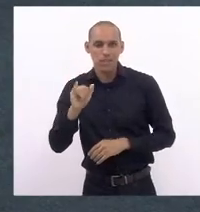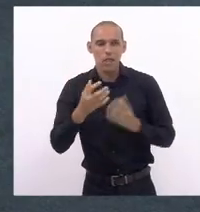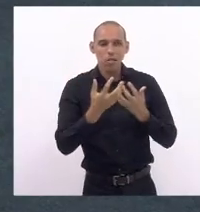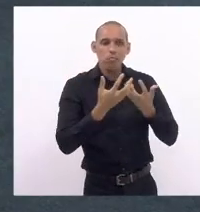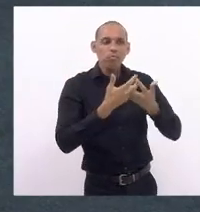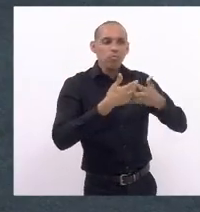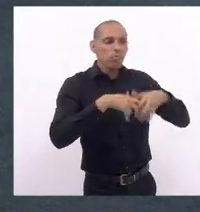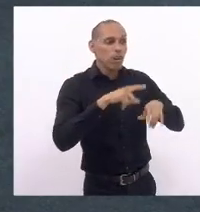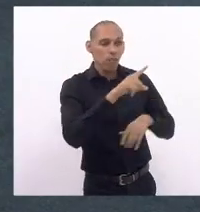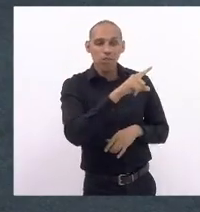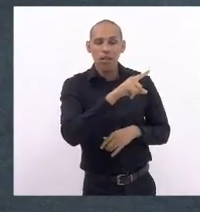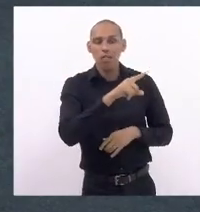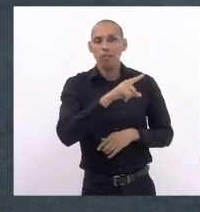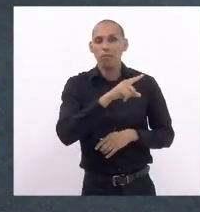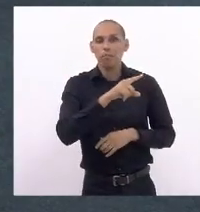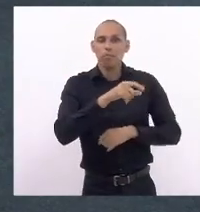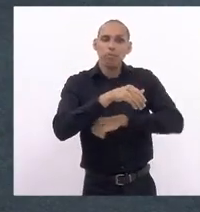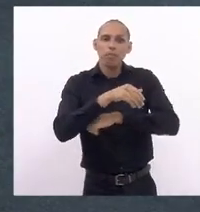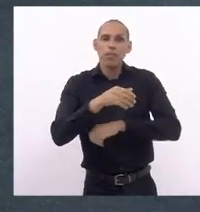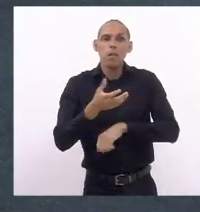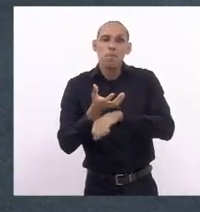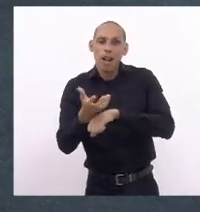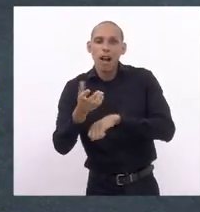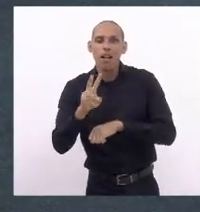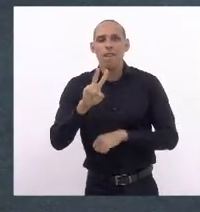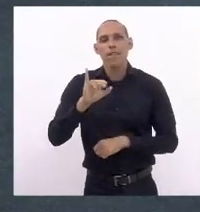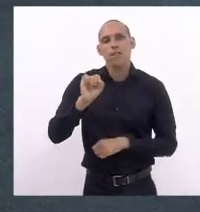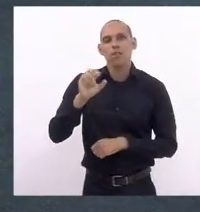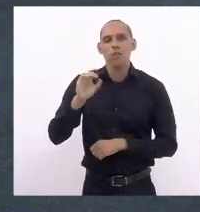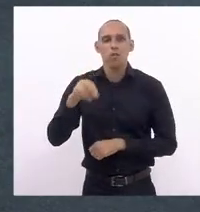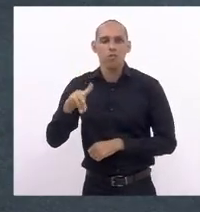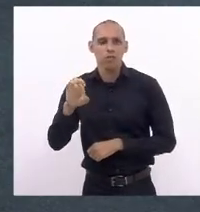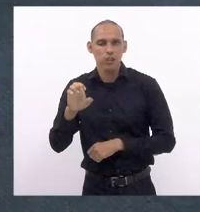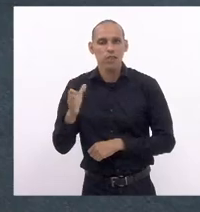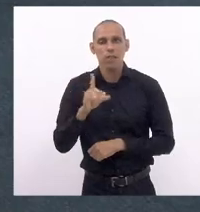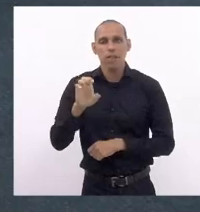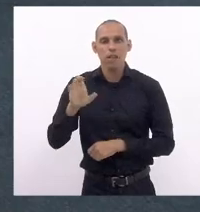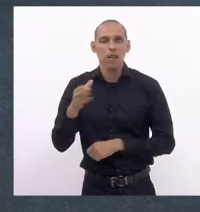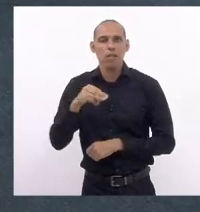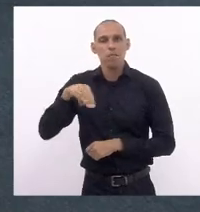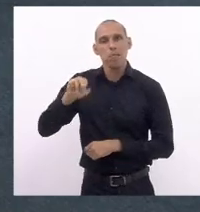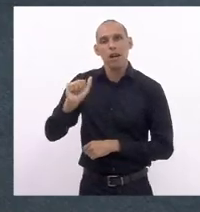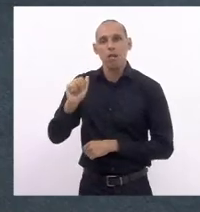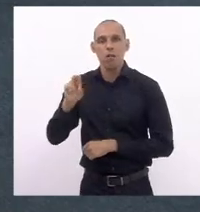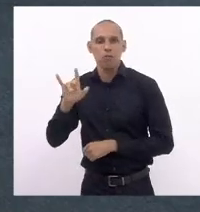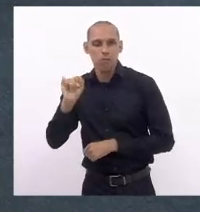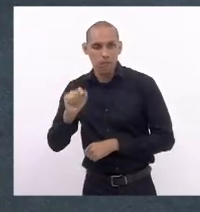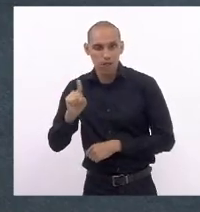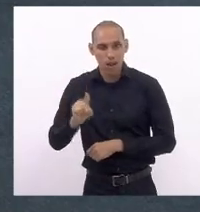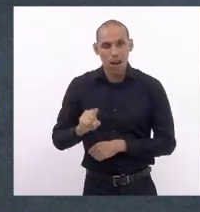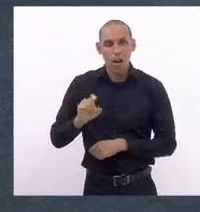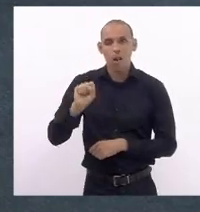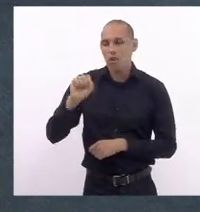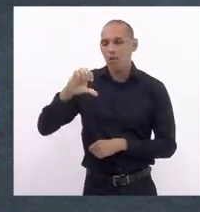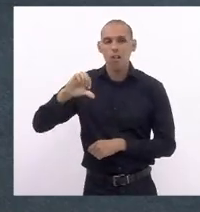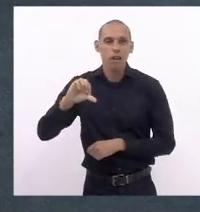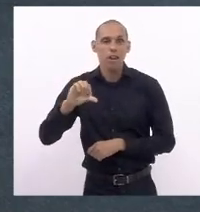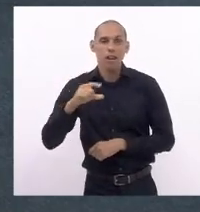que fica na Praça Visconde de Mauá, 89, no centro de Petrópolis, que